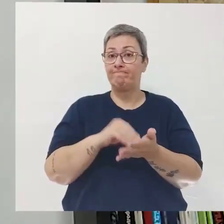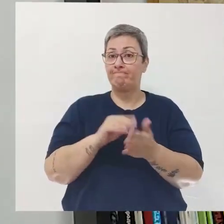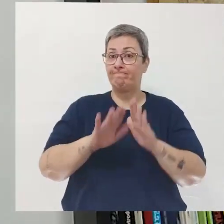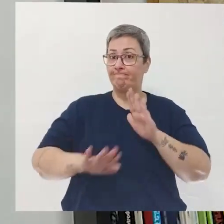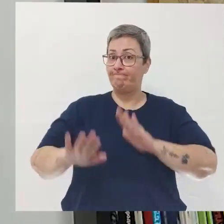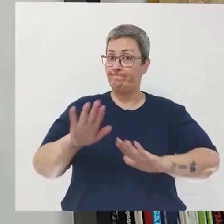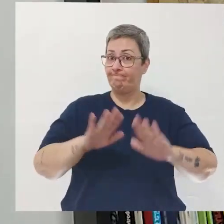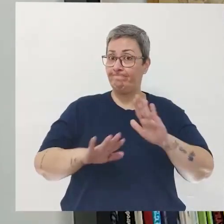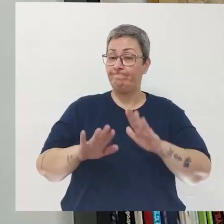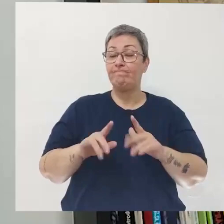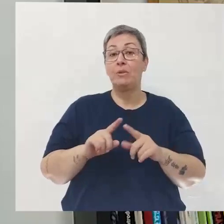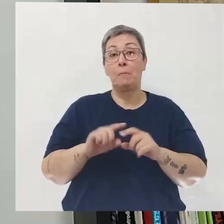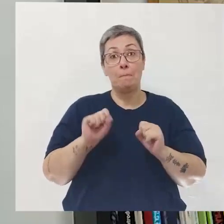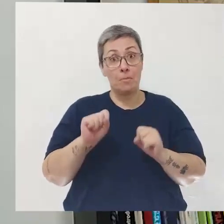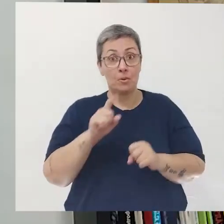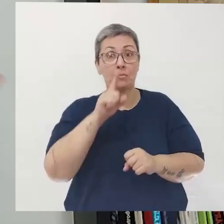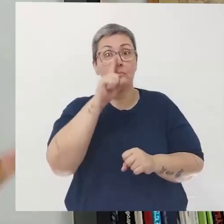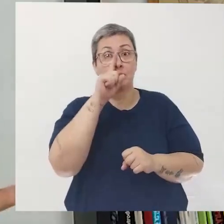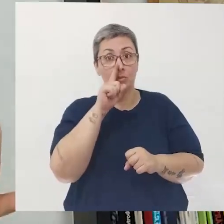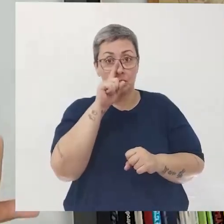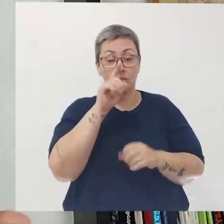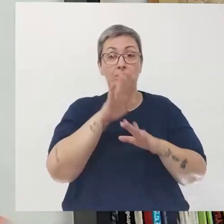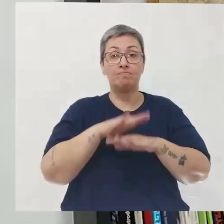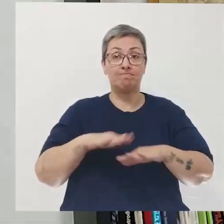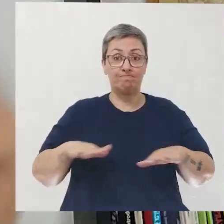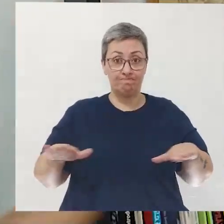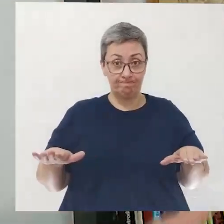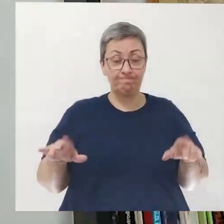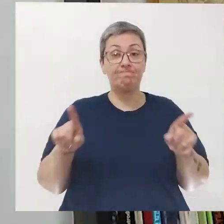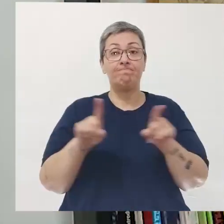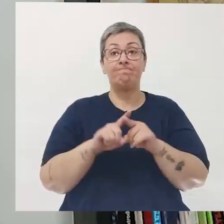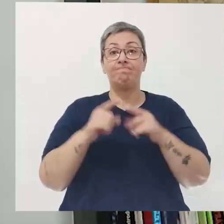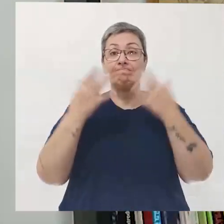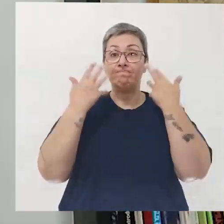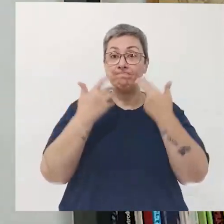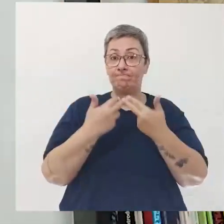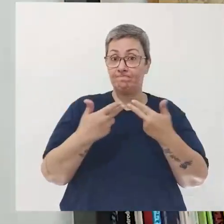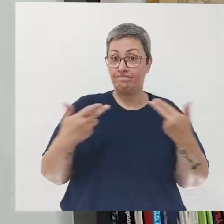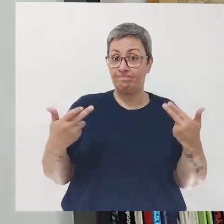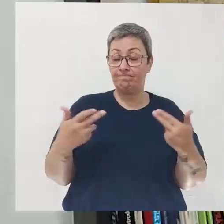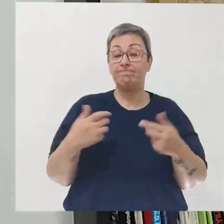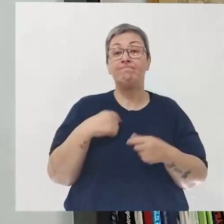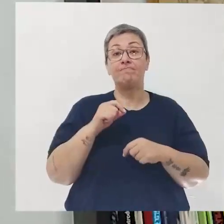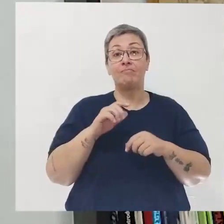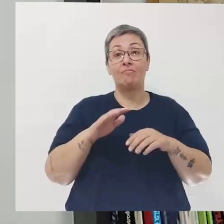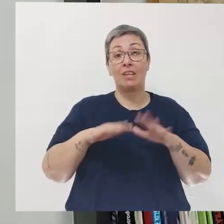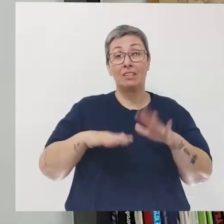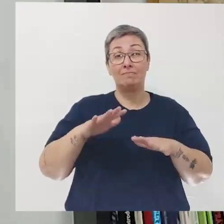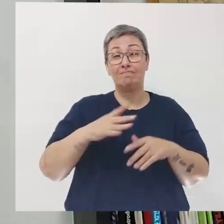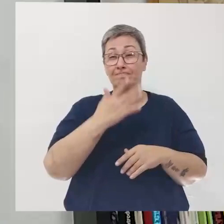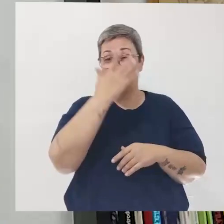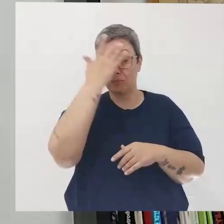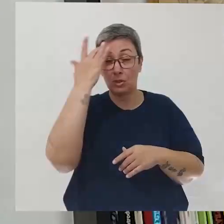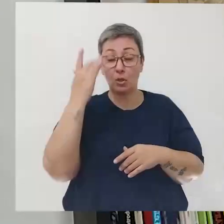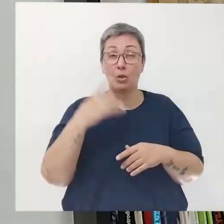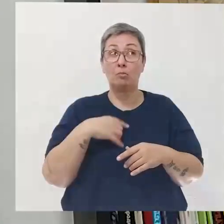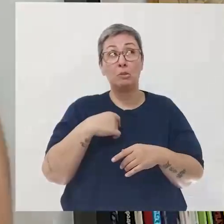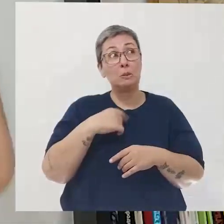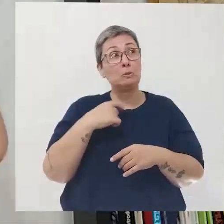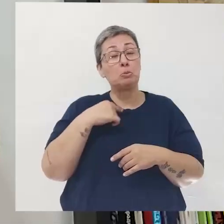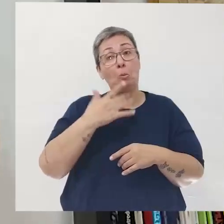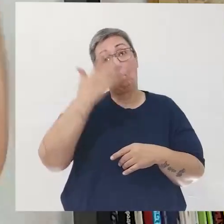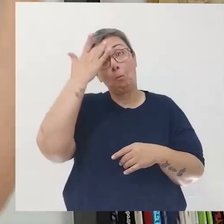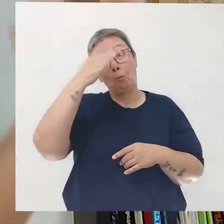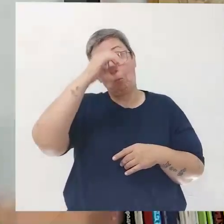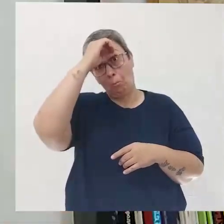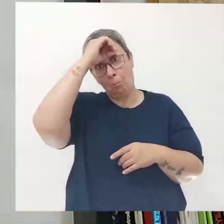os devidos cuidados. Pode ser um perigo até mesmo para crianças, para animais. Muitas pessoas